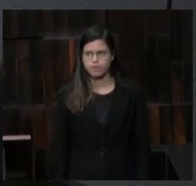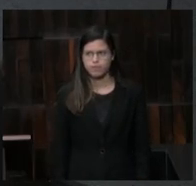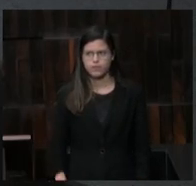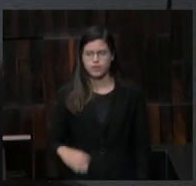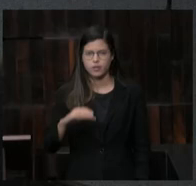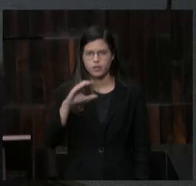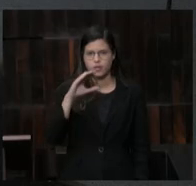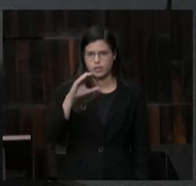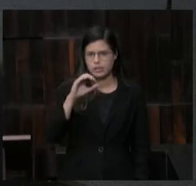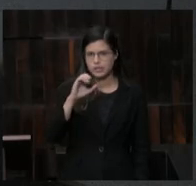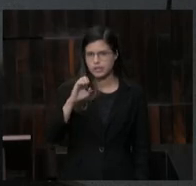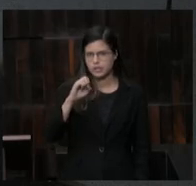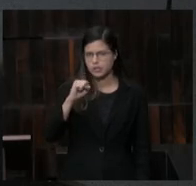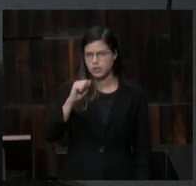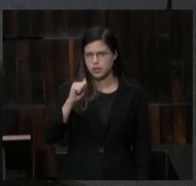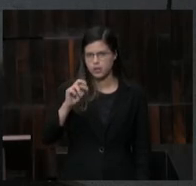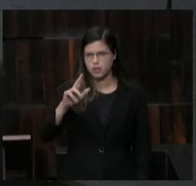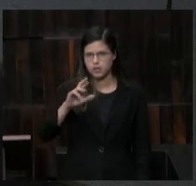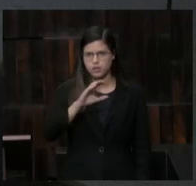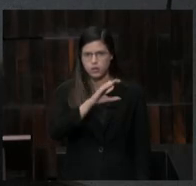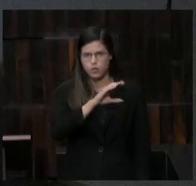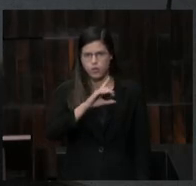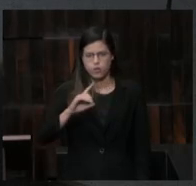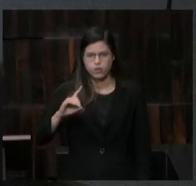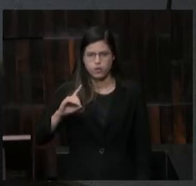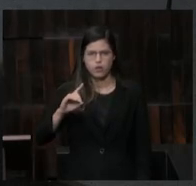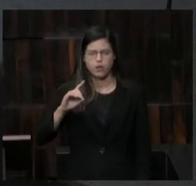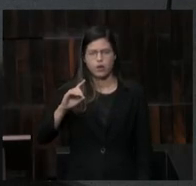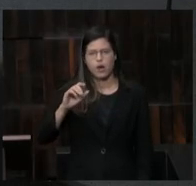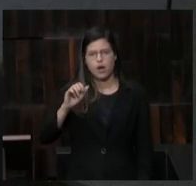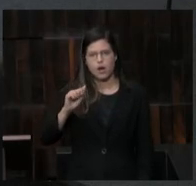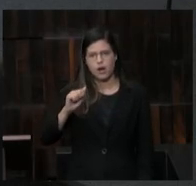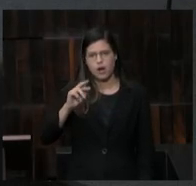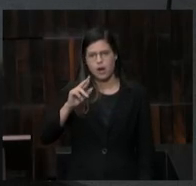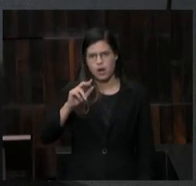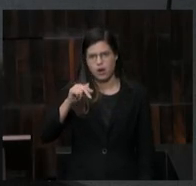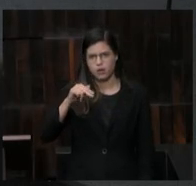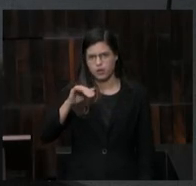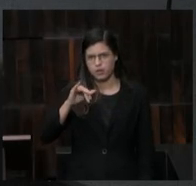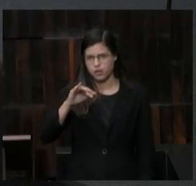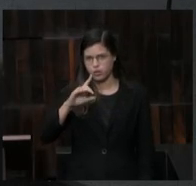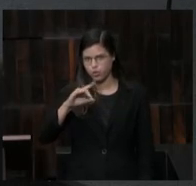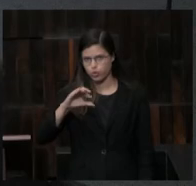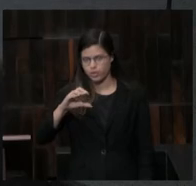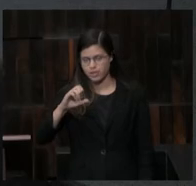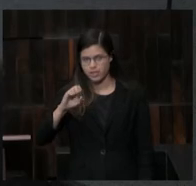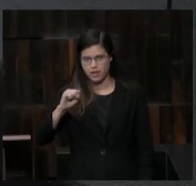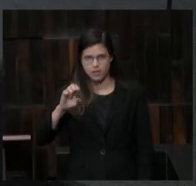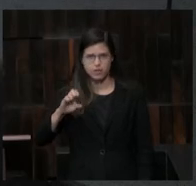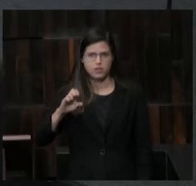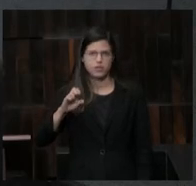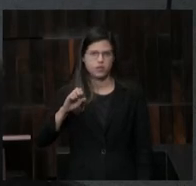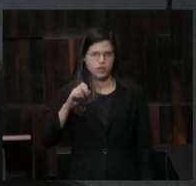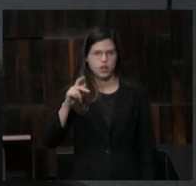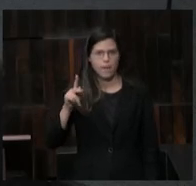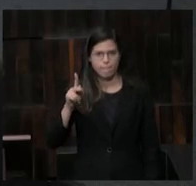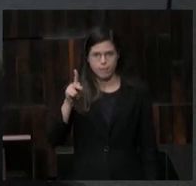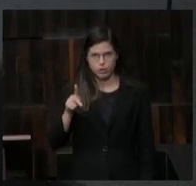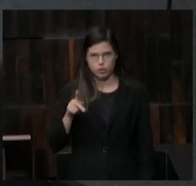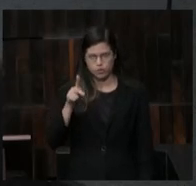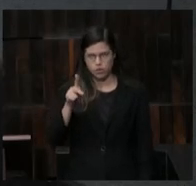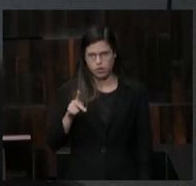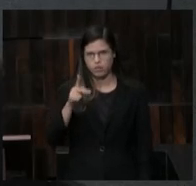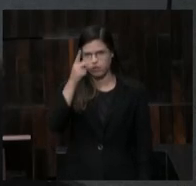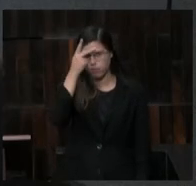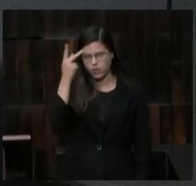César Bachim, coordenador arquidiocesano da Pastoral com Deficiência.